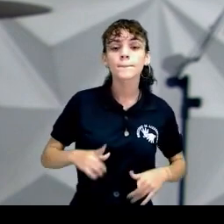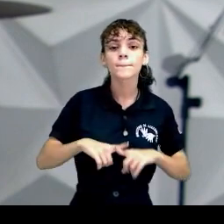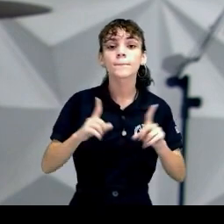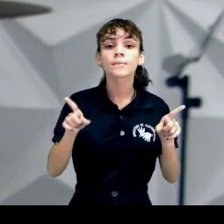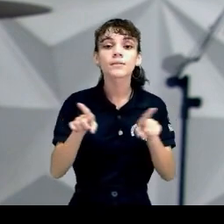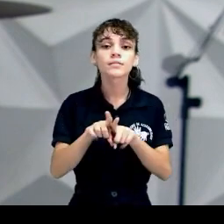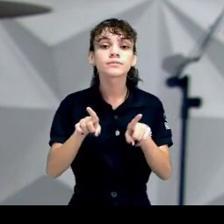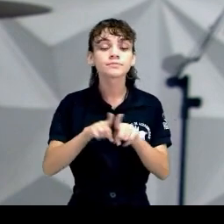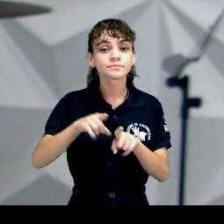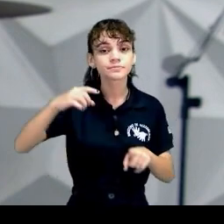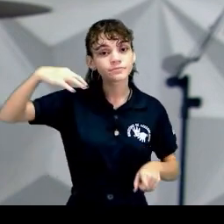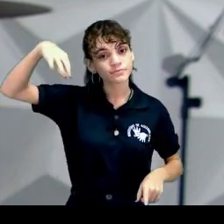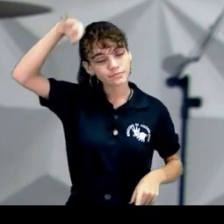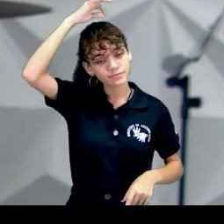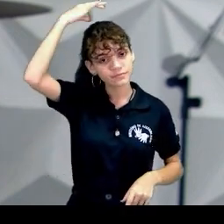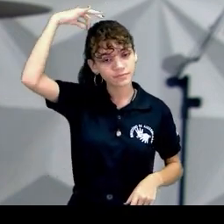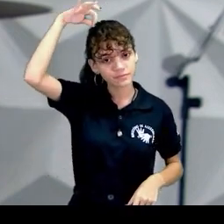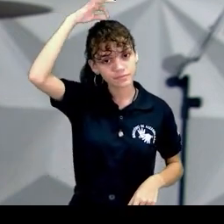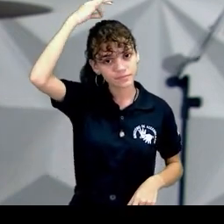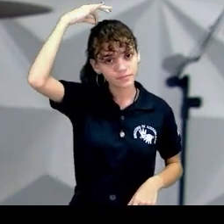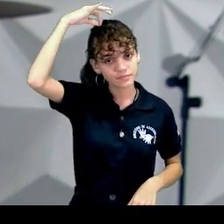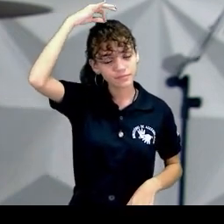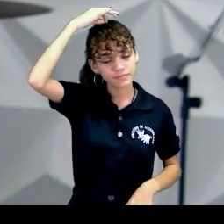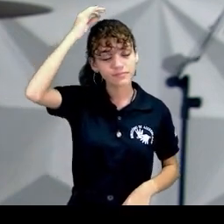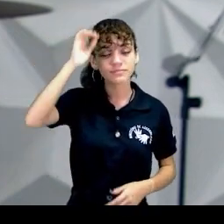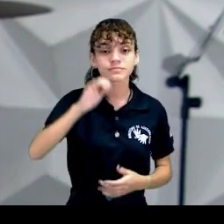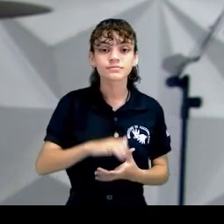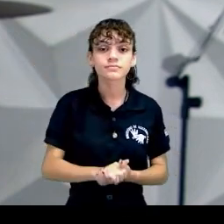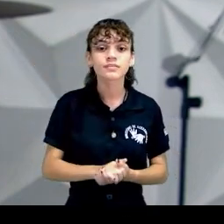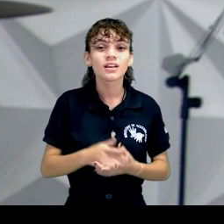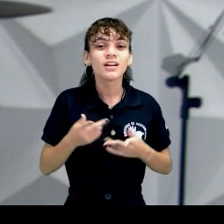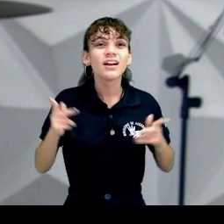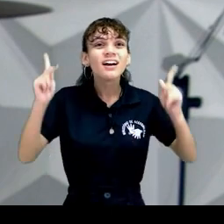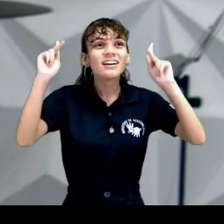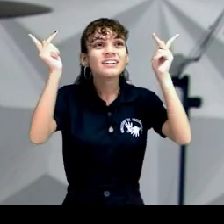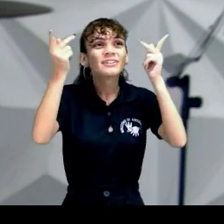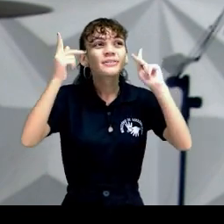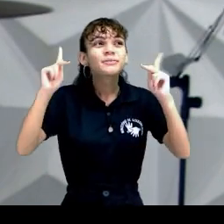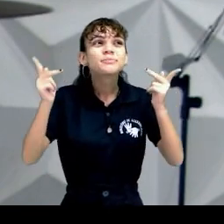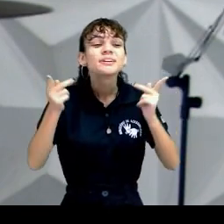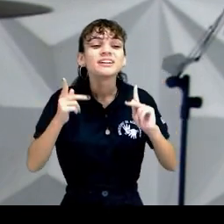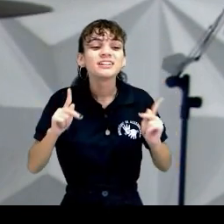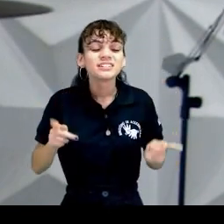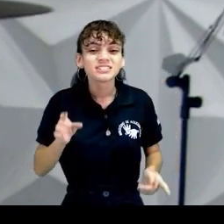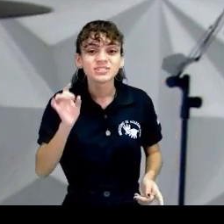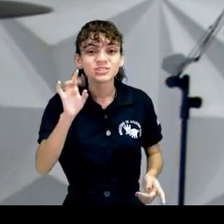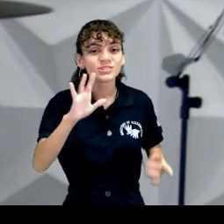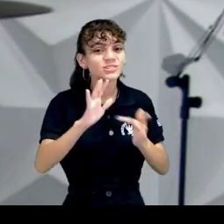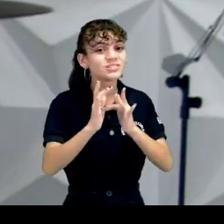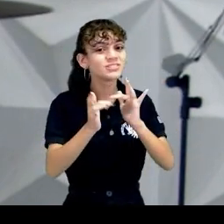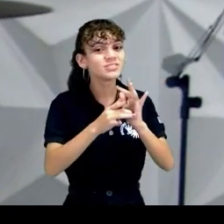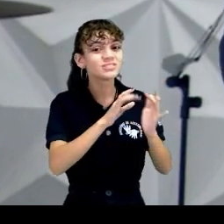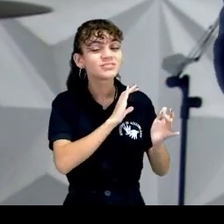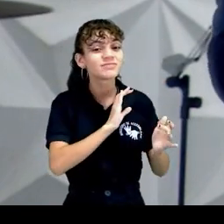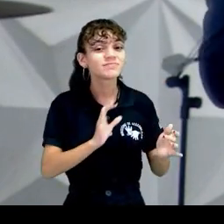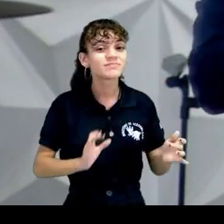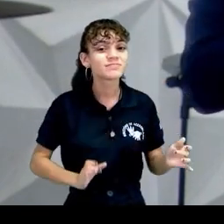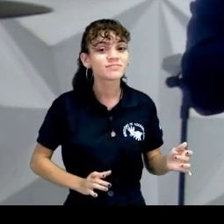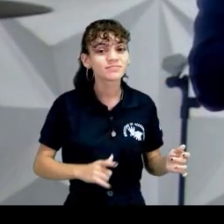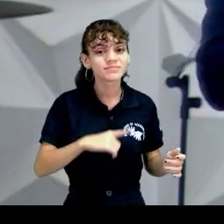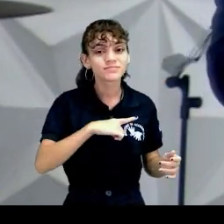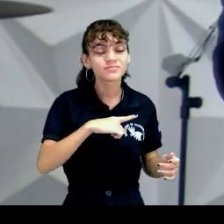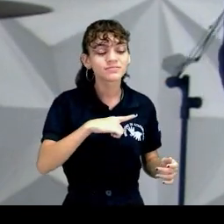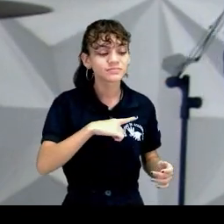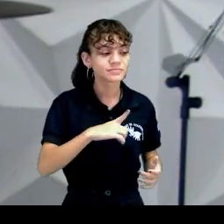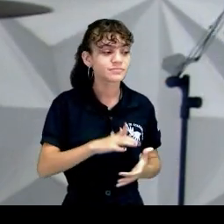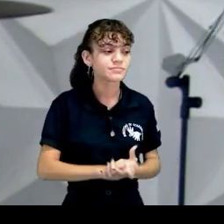Cristo pode dar, porque ela independe da situação. Eu percebo também que nós nos sentimos incompletos, porque o nosso